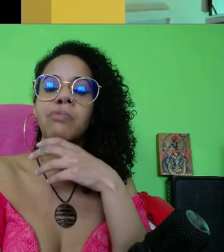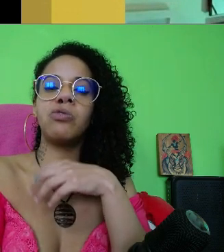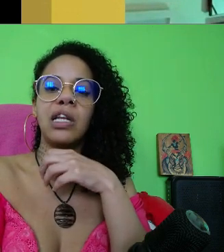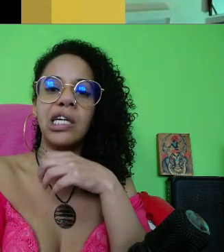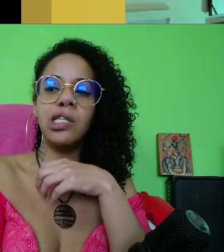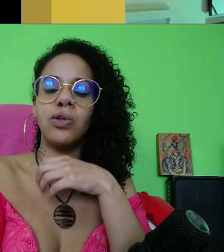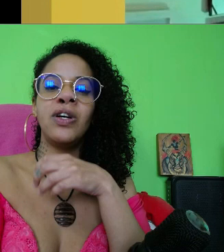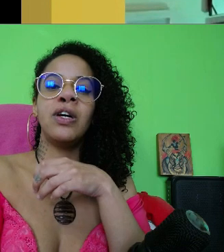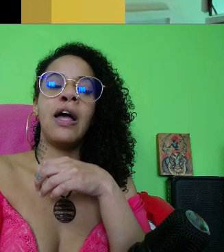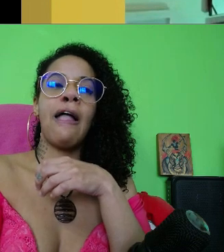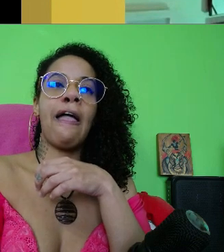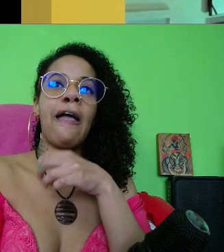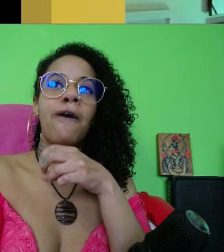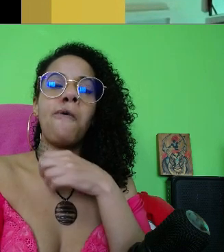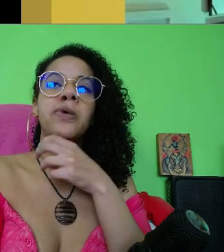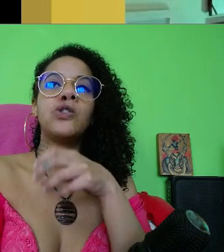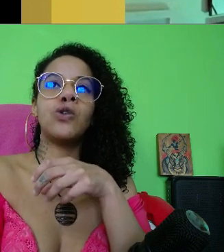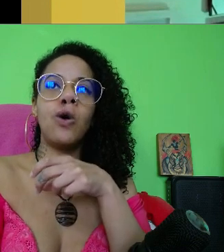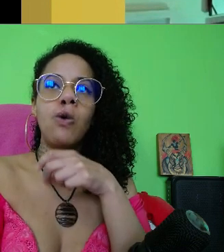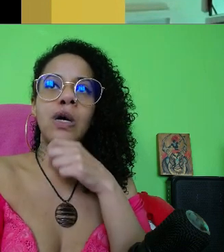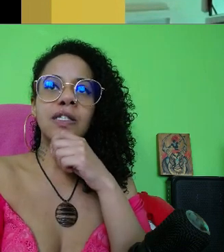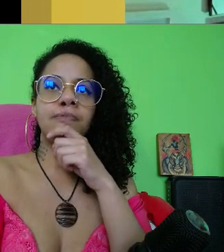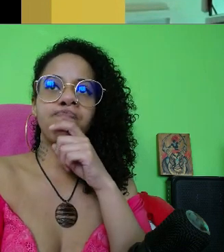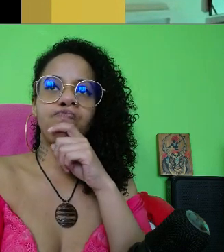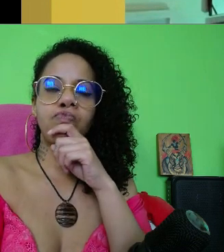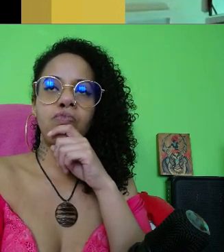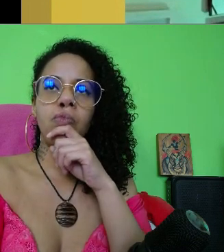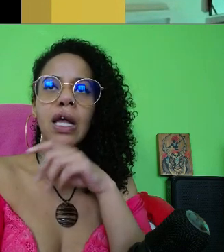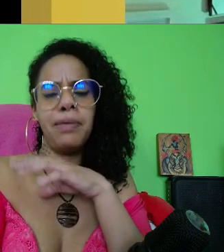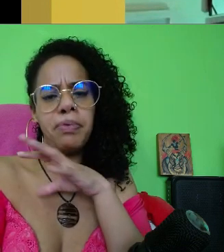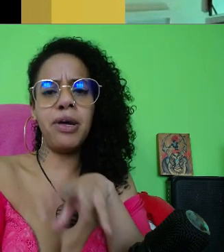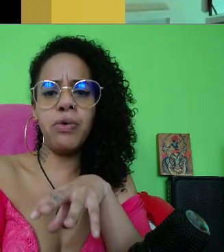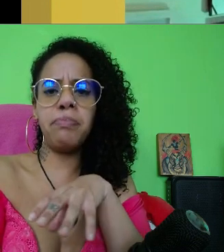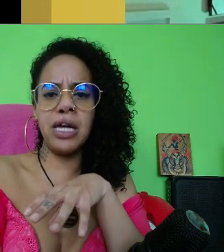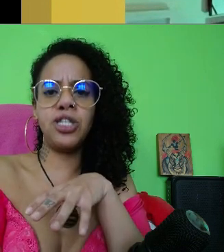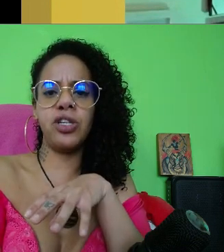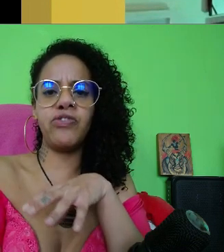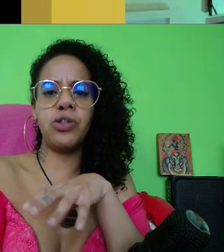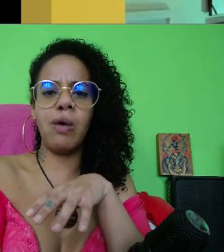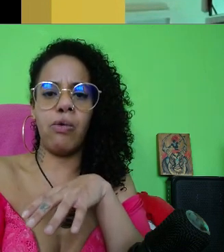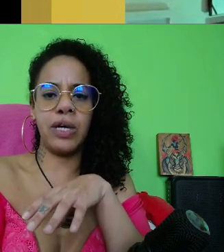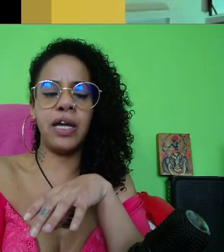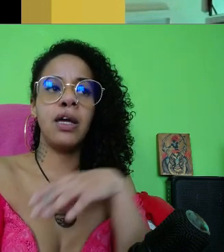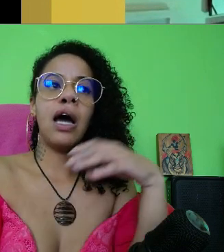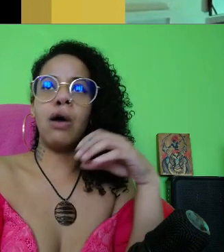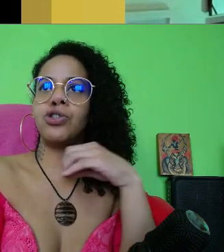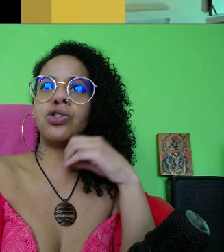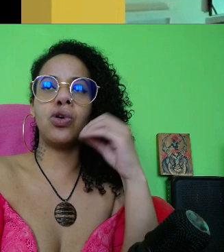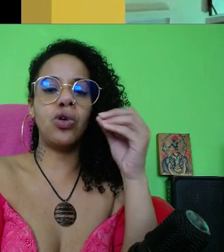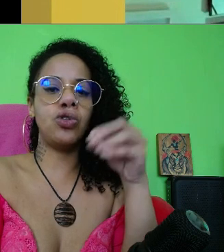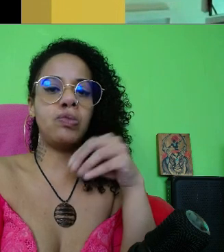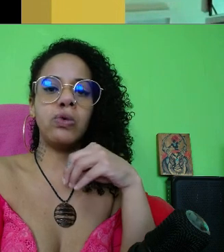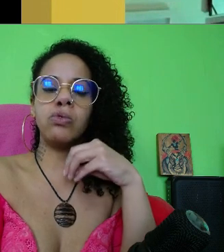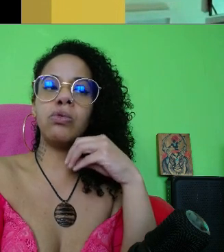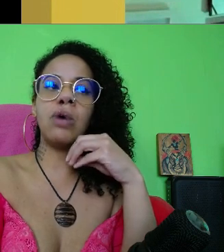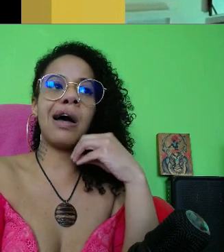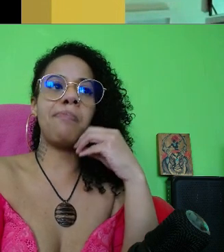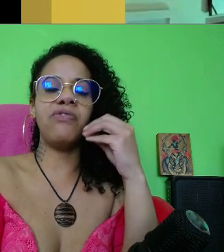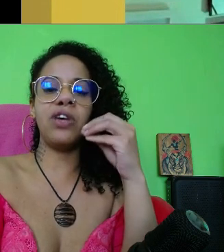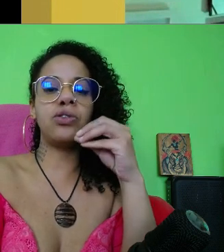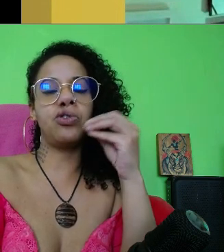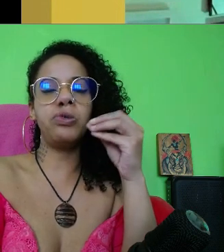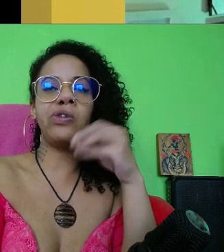porque estamos falando com pessoas primeiro no ambiente virtual né aonde todo mundo